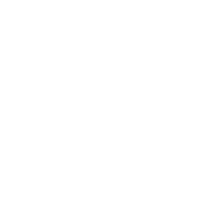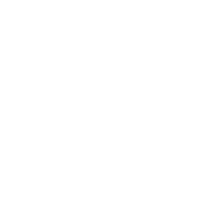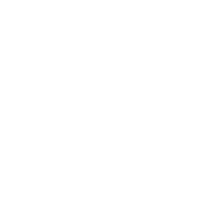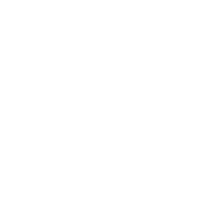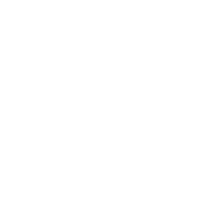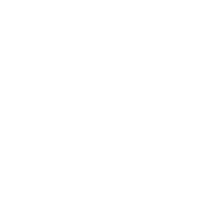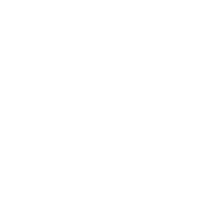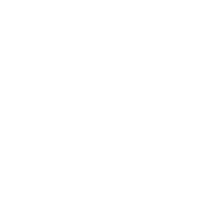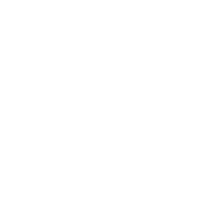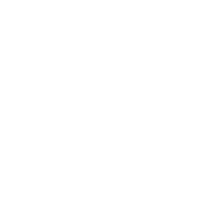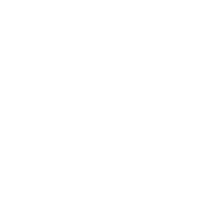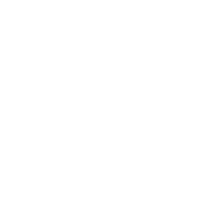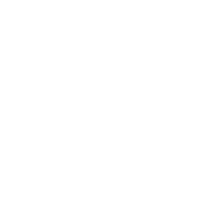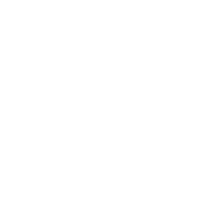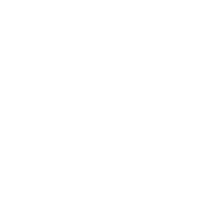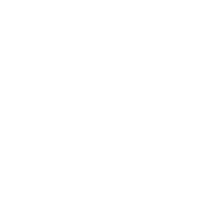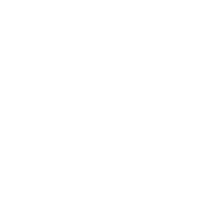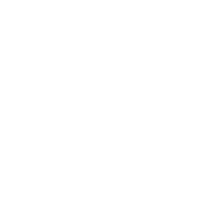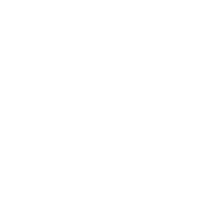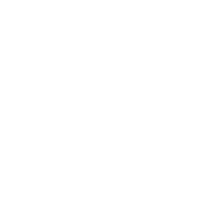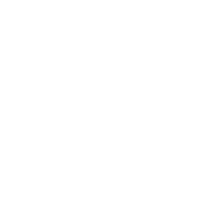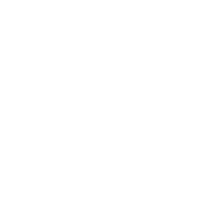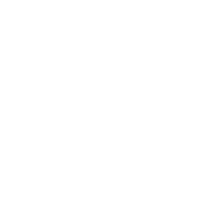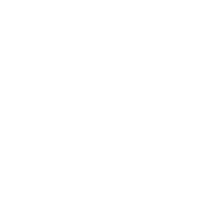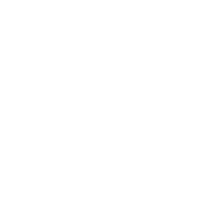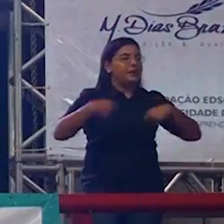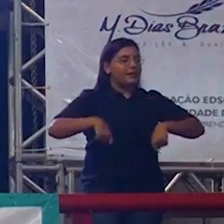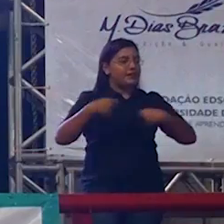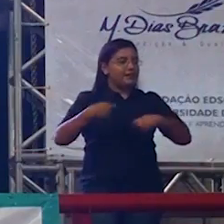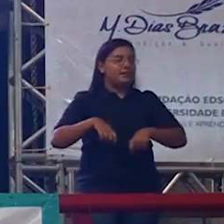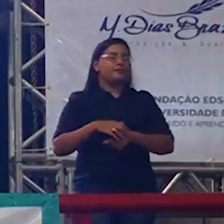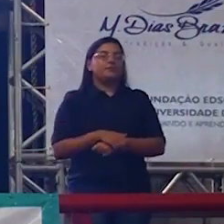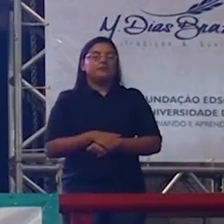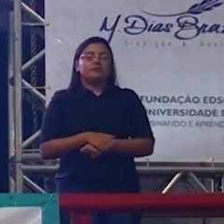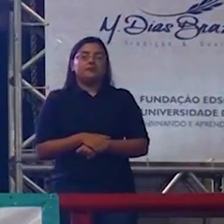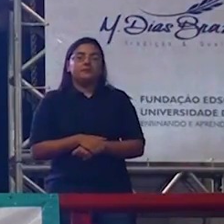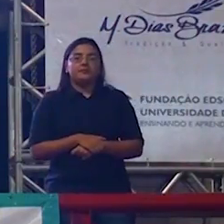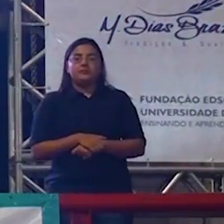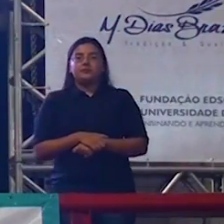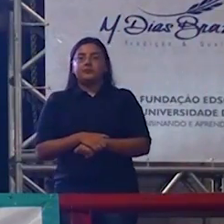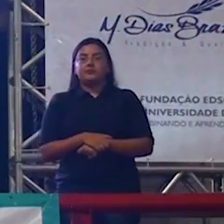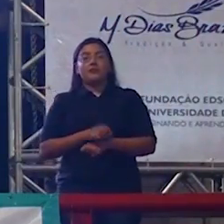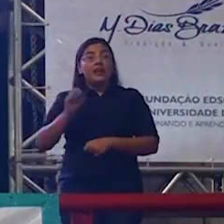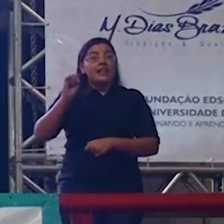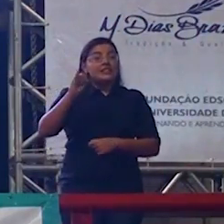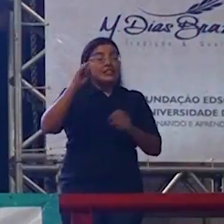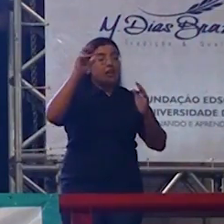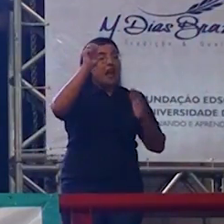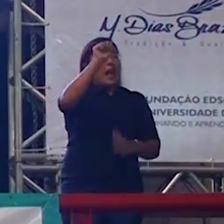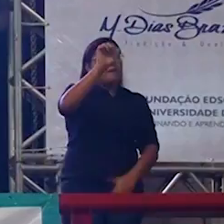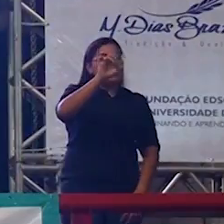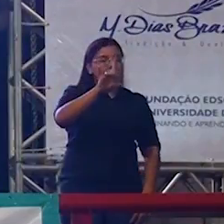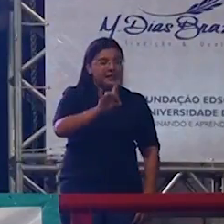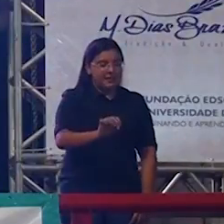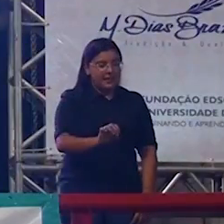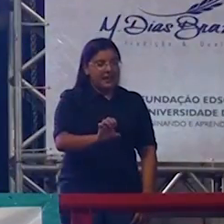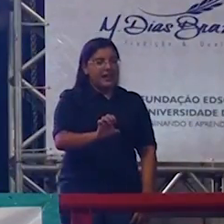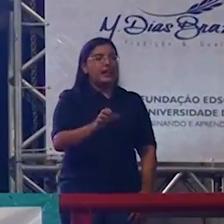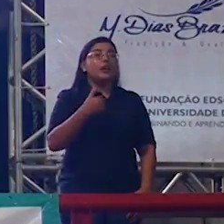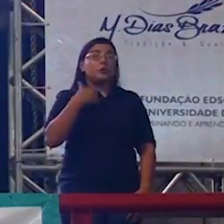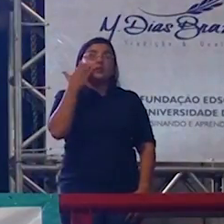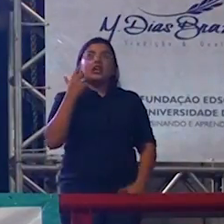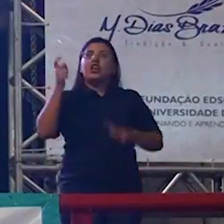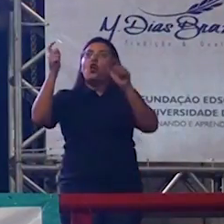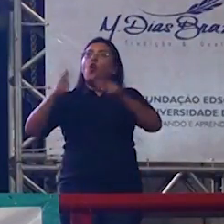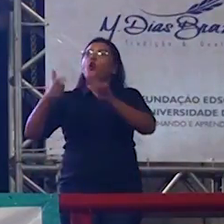que foi que ele está perguntando. O que eu marco é exatamente a resposta para aquilo que ele perguntou. Quando eu for ler os itens, eu já sei onde é que está a